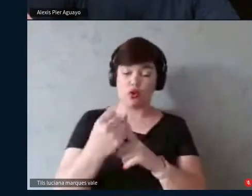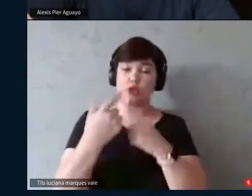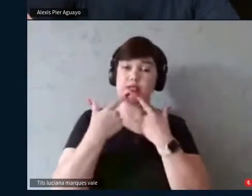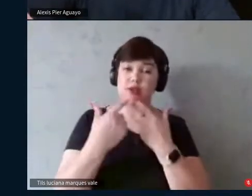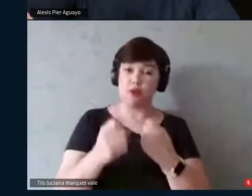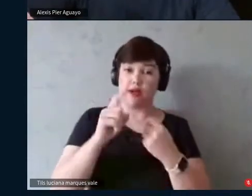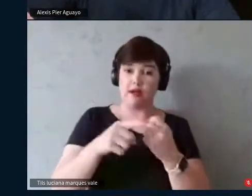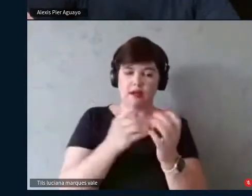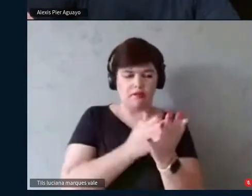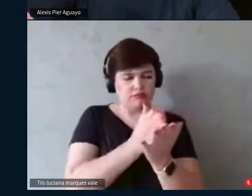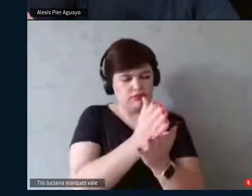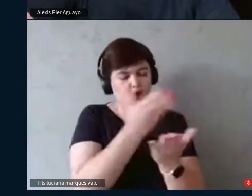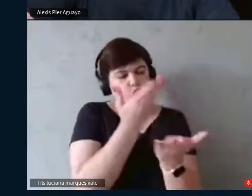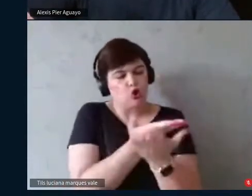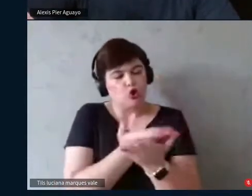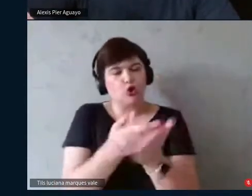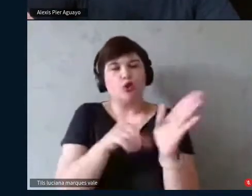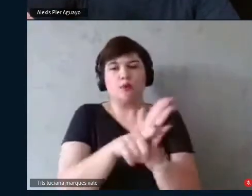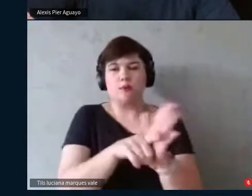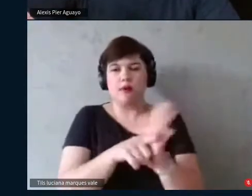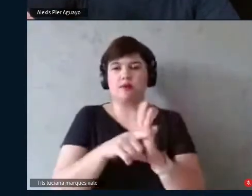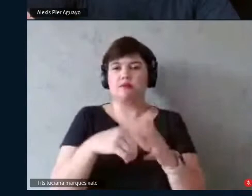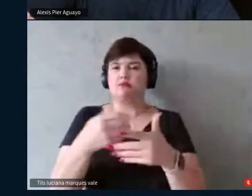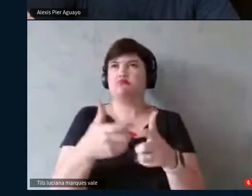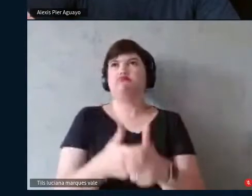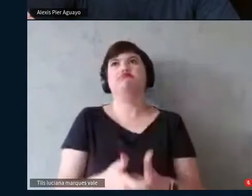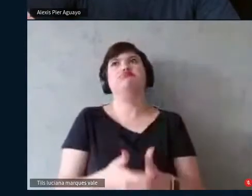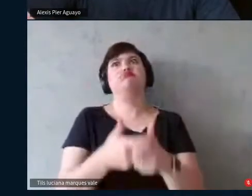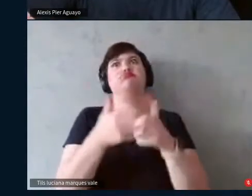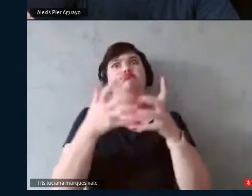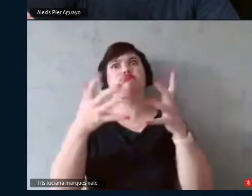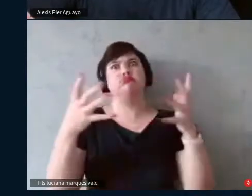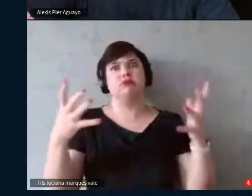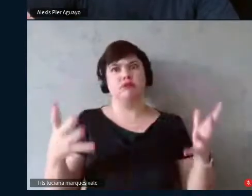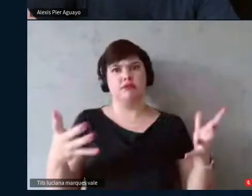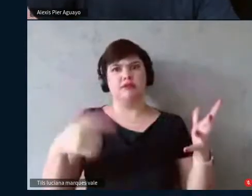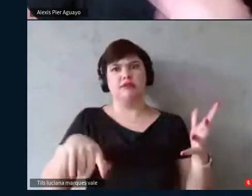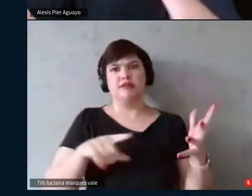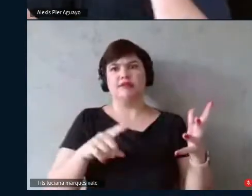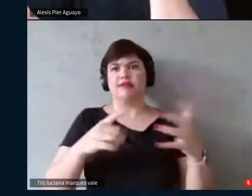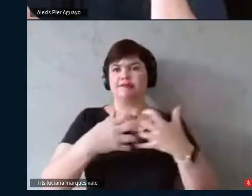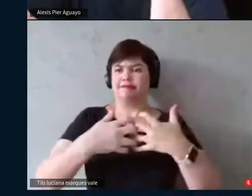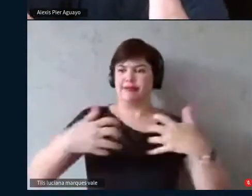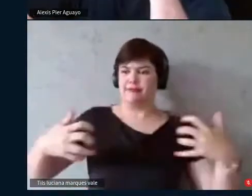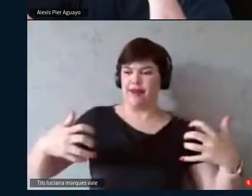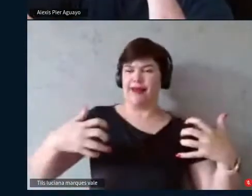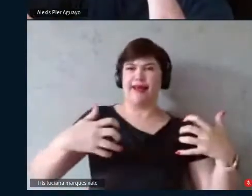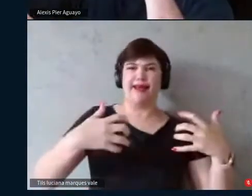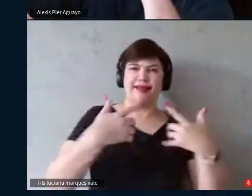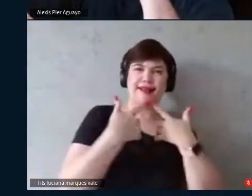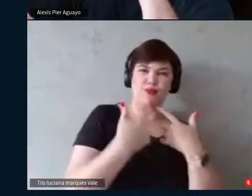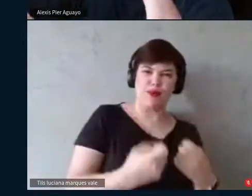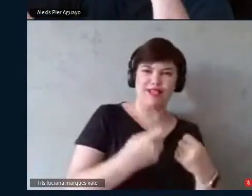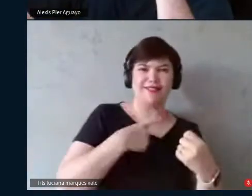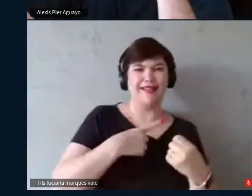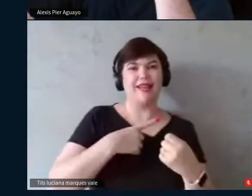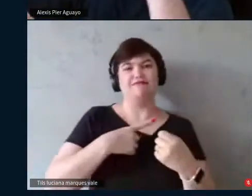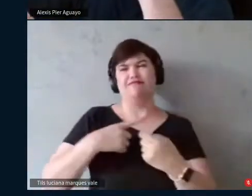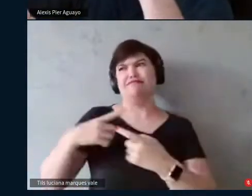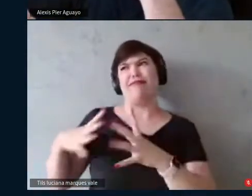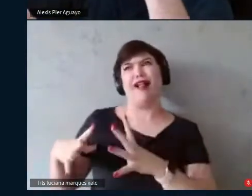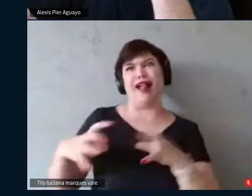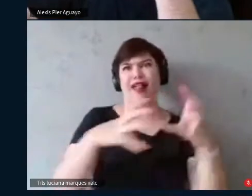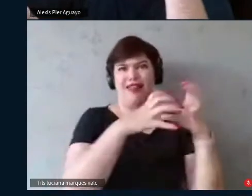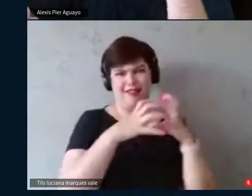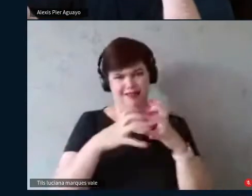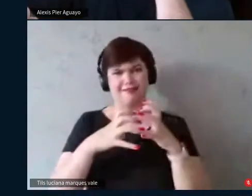linha de estudo e pesquisa nesse grande que quis se divorciar da linguística, tem toda uma briga histórica aí,